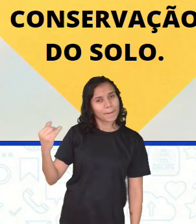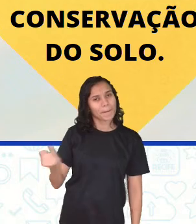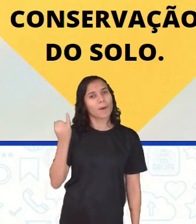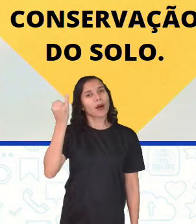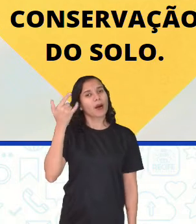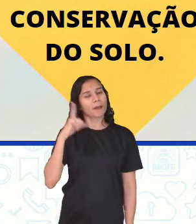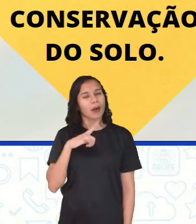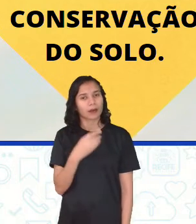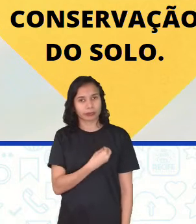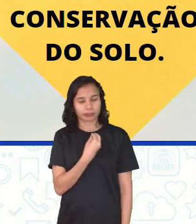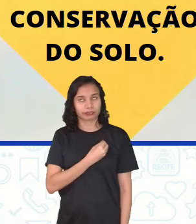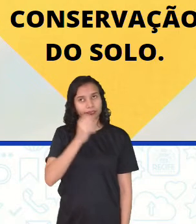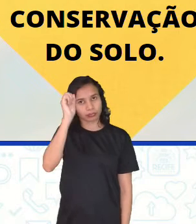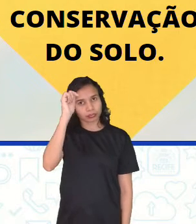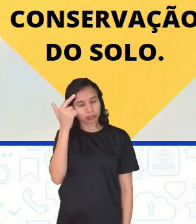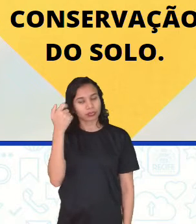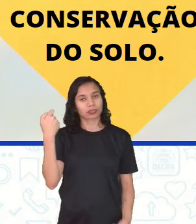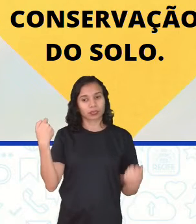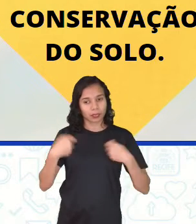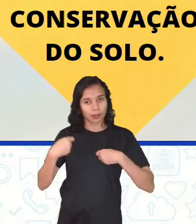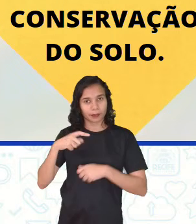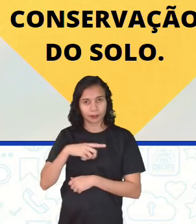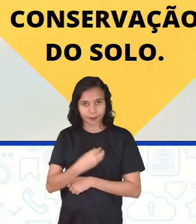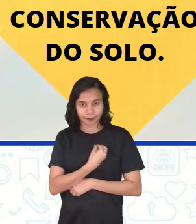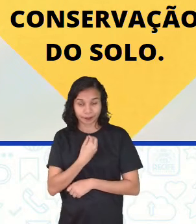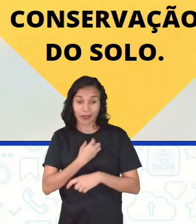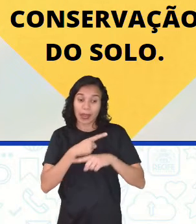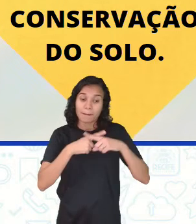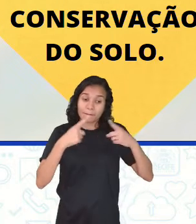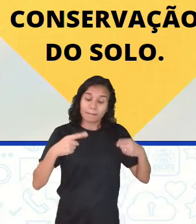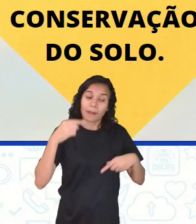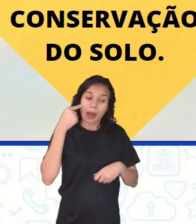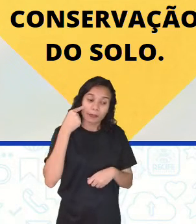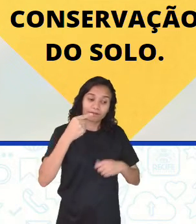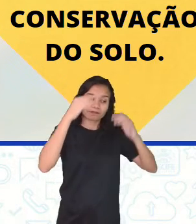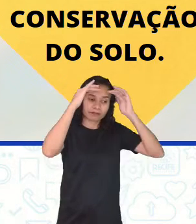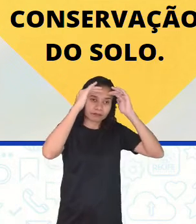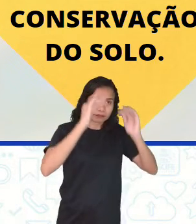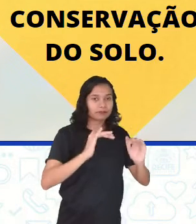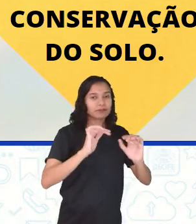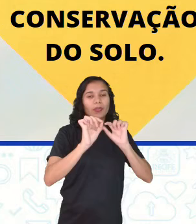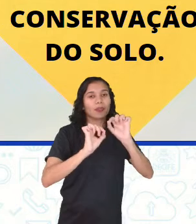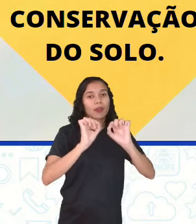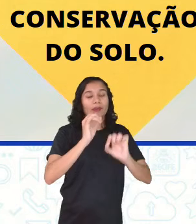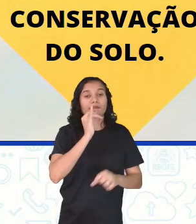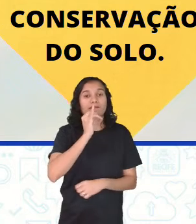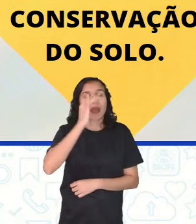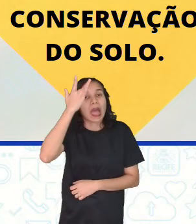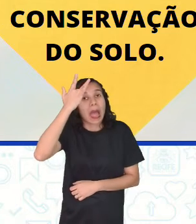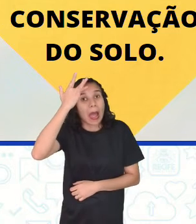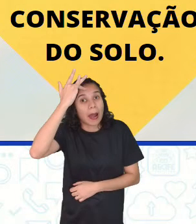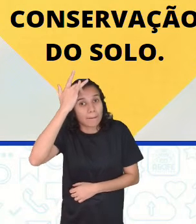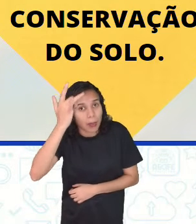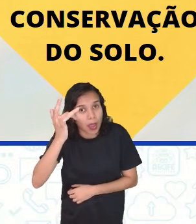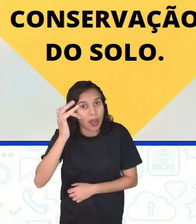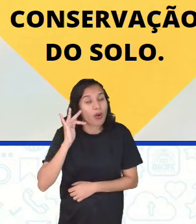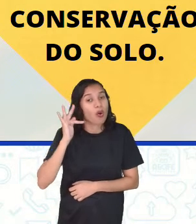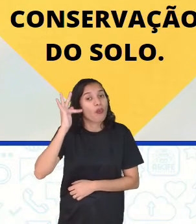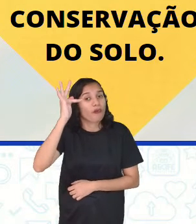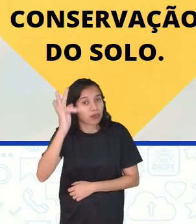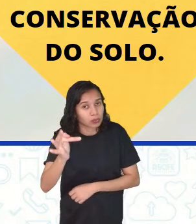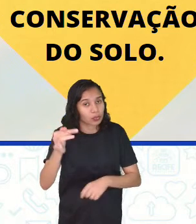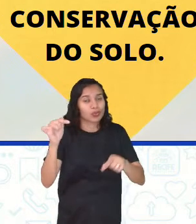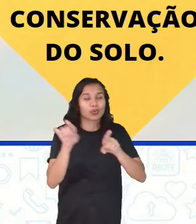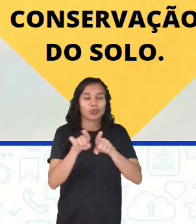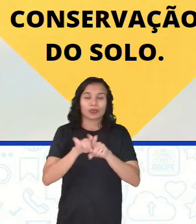sua sobrevivência, ele precisa sobreviver, mas ele tem que saber que amanhã, né, que o amanhã é também